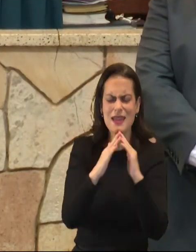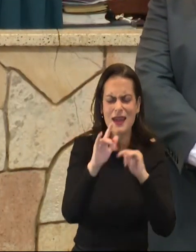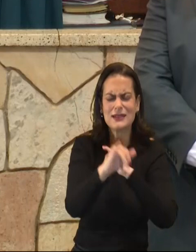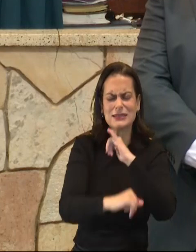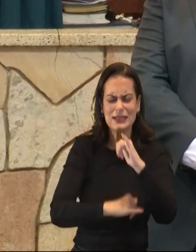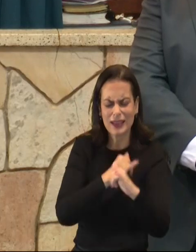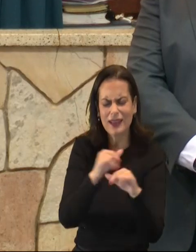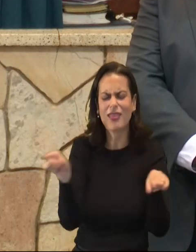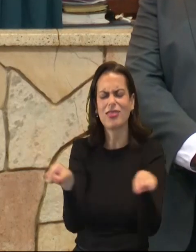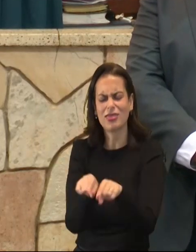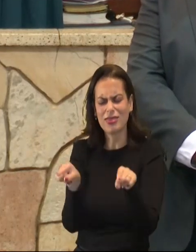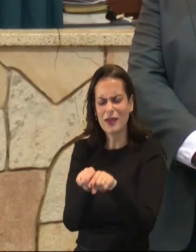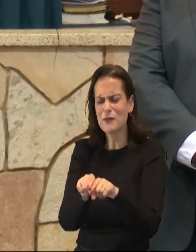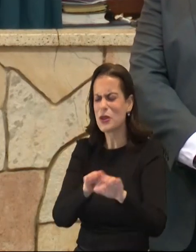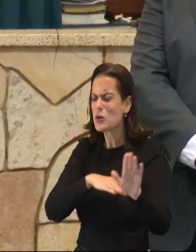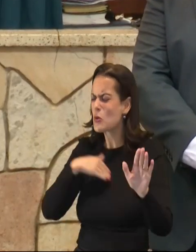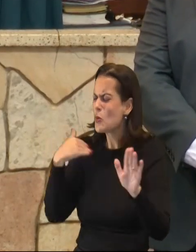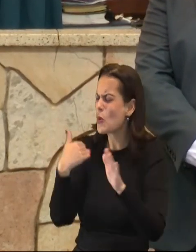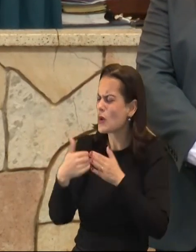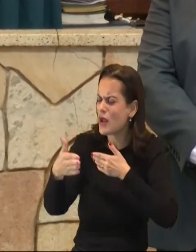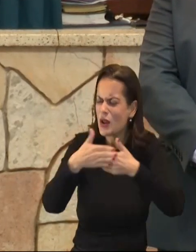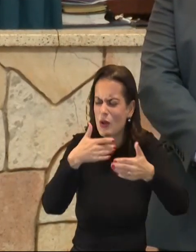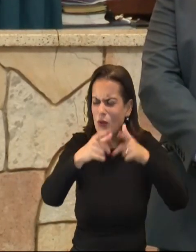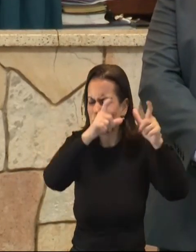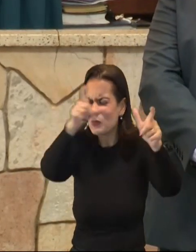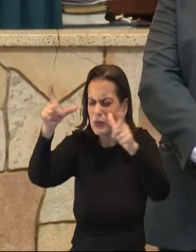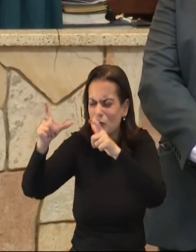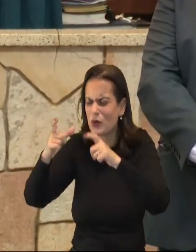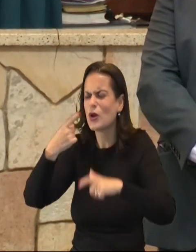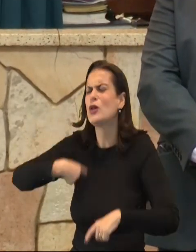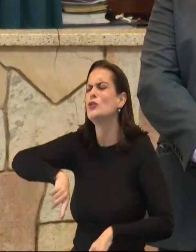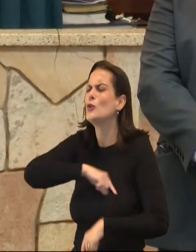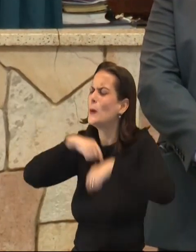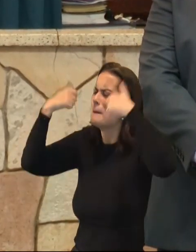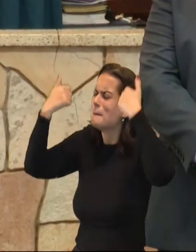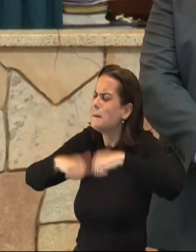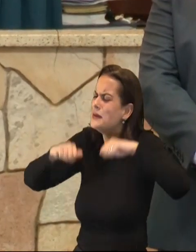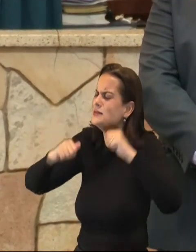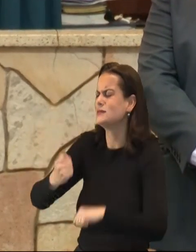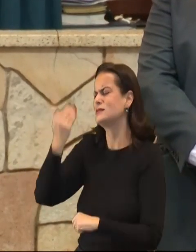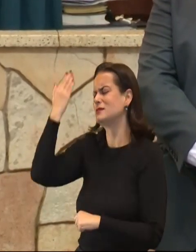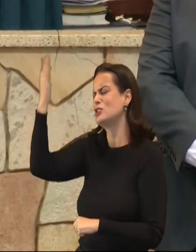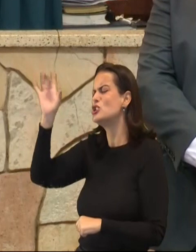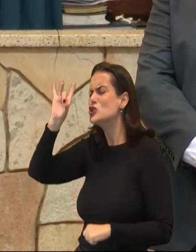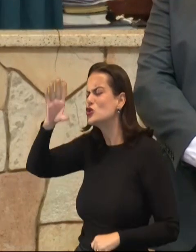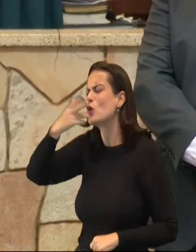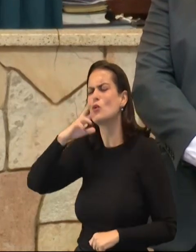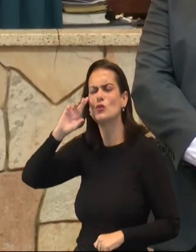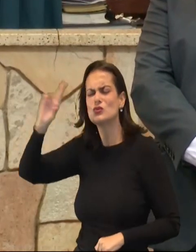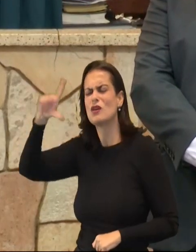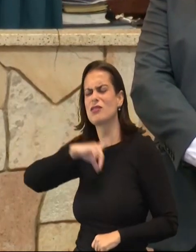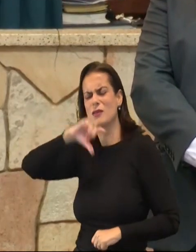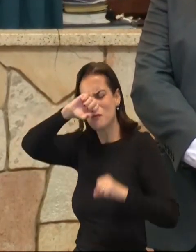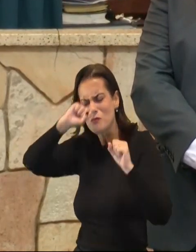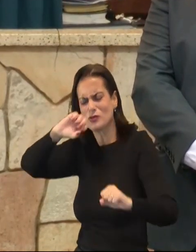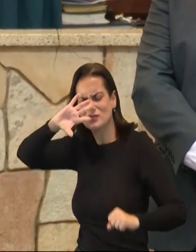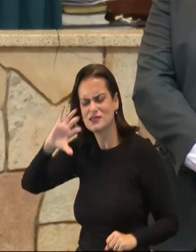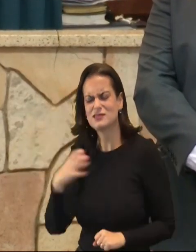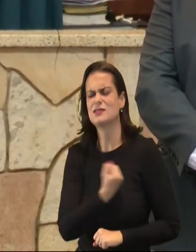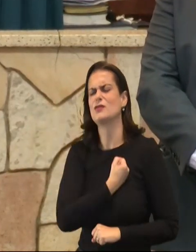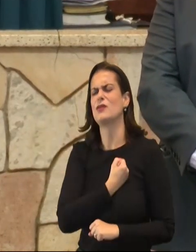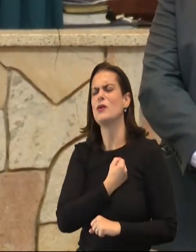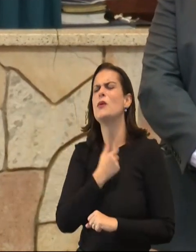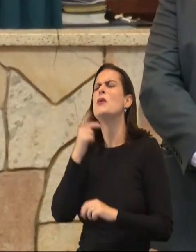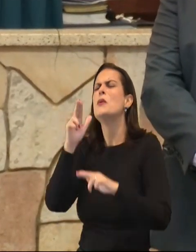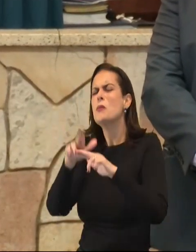qualquer lugar deste país e do mundo, Senhor Deus. Nós dependemos do Senhor. Sabemos que só o Senhor tem poder para salvar. Portanto, mais